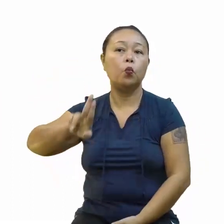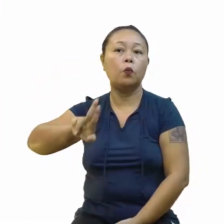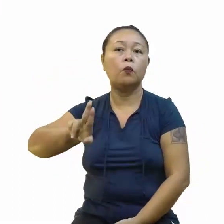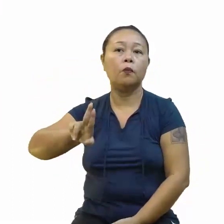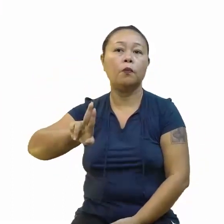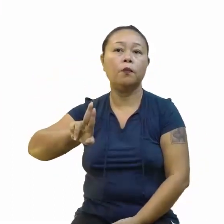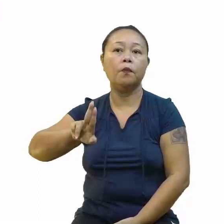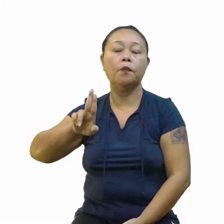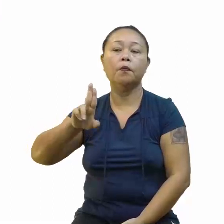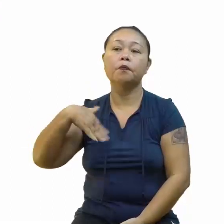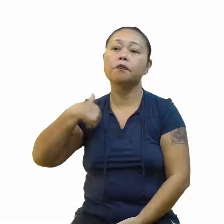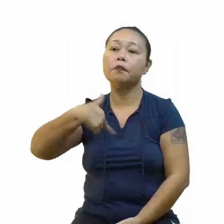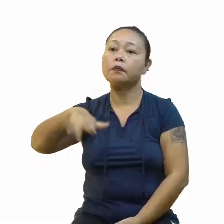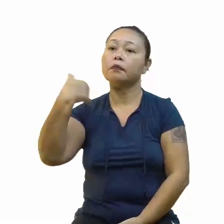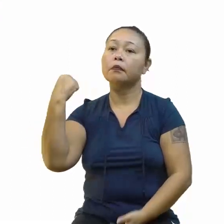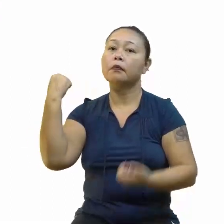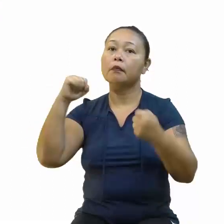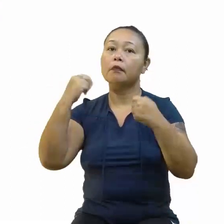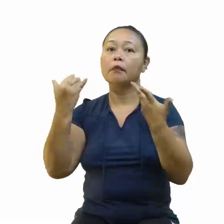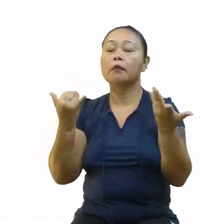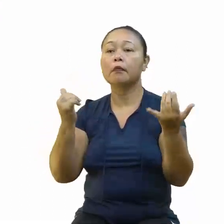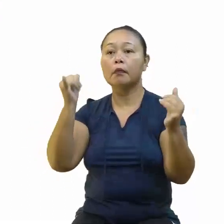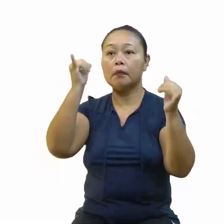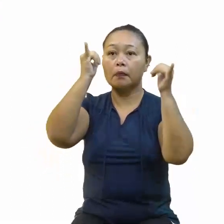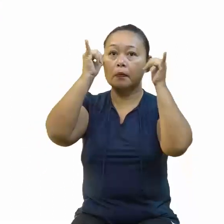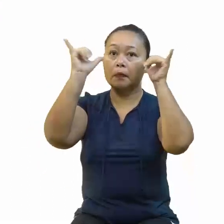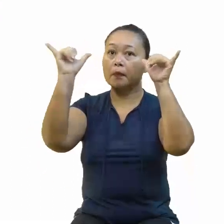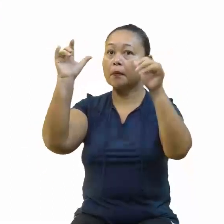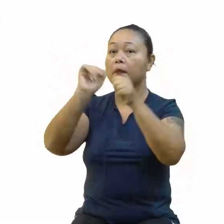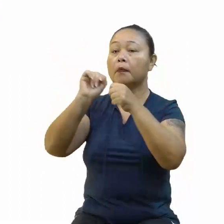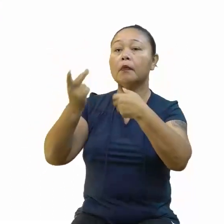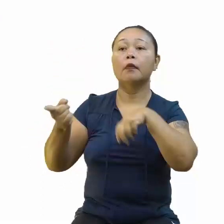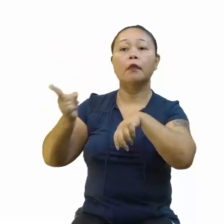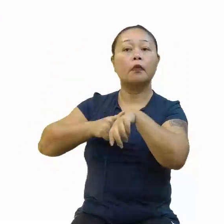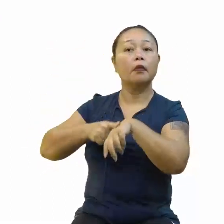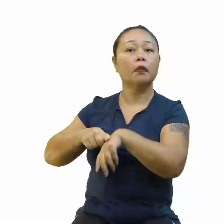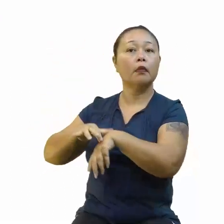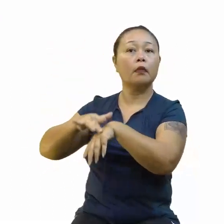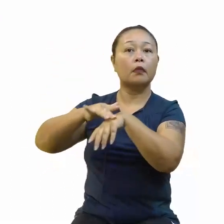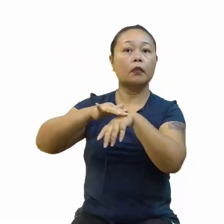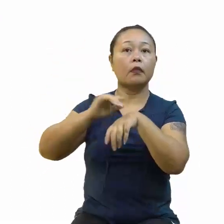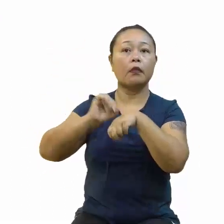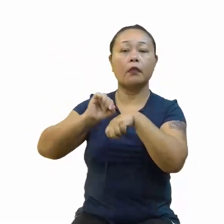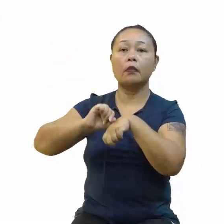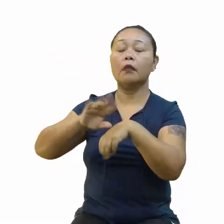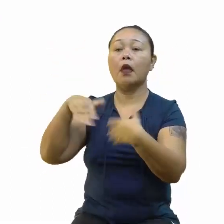a atividade física na prevenção de doença. O texto está intitulado como aula